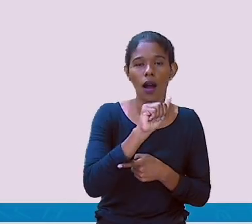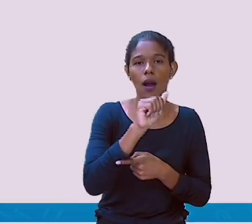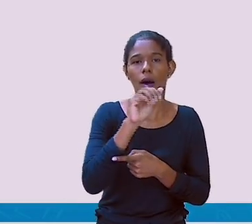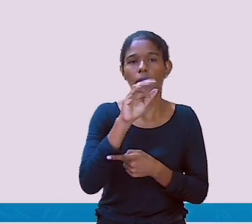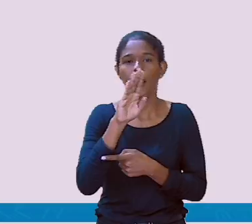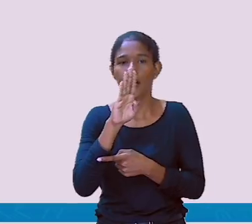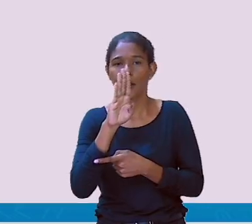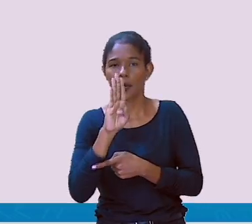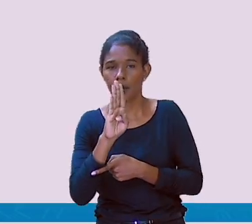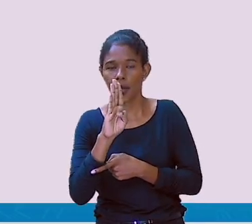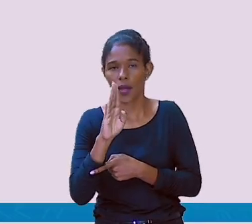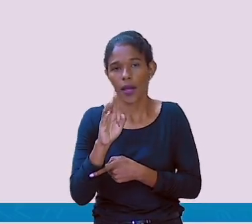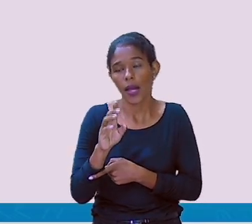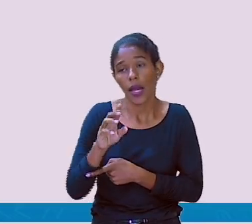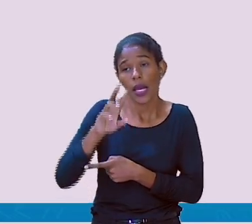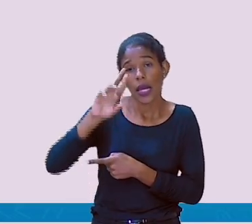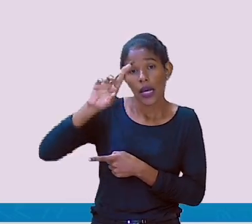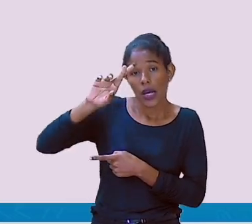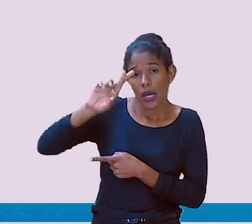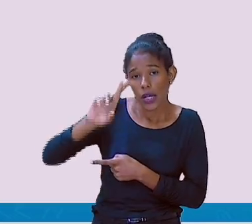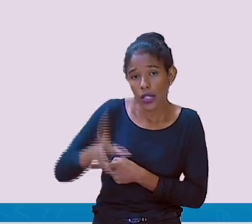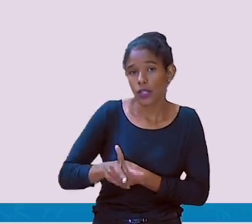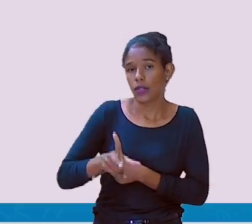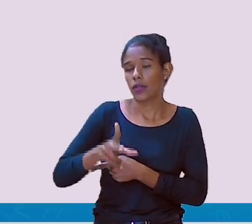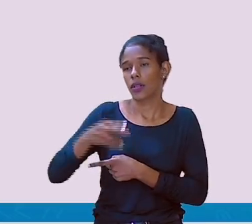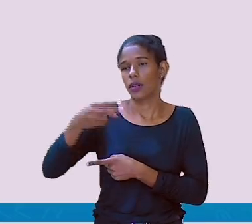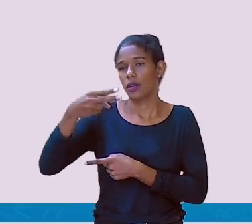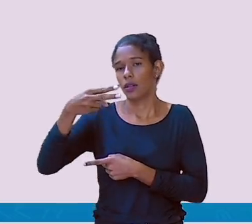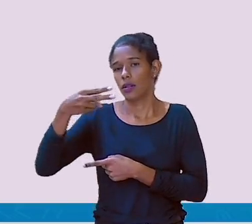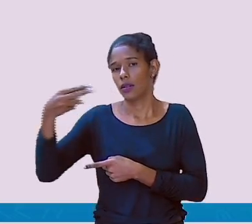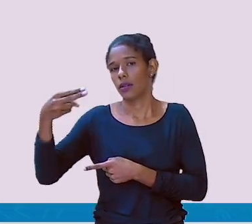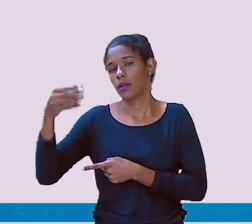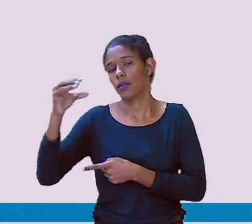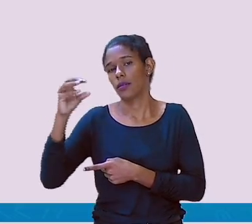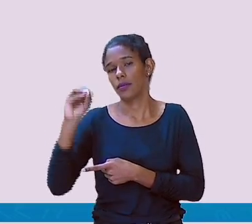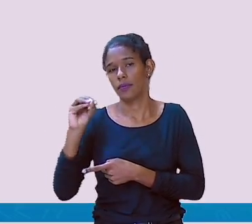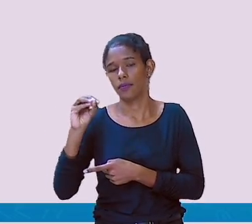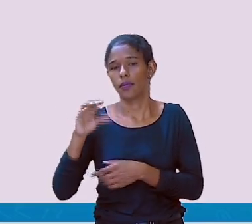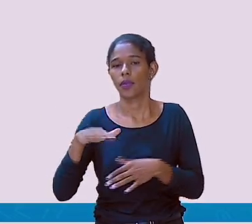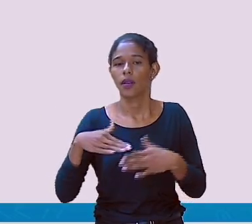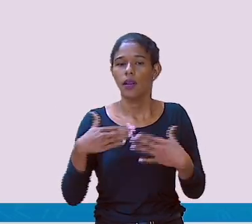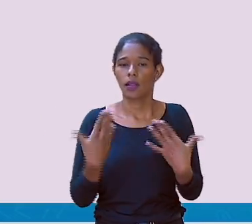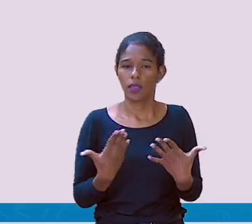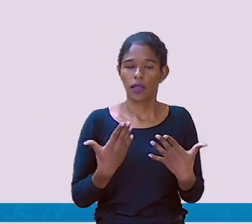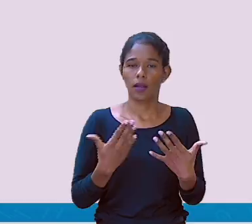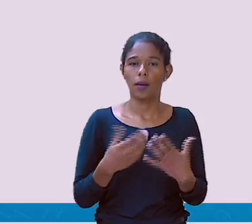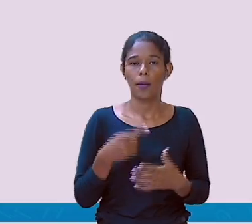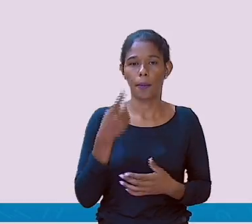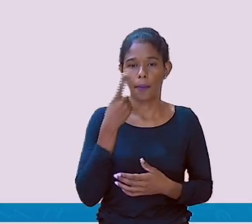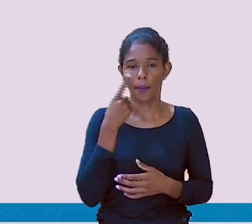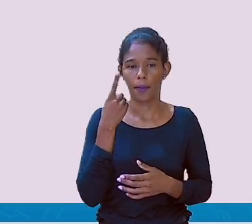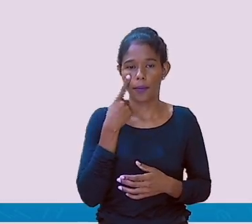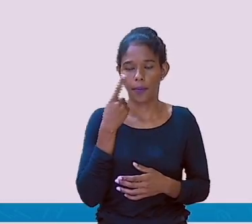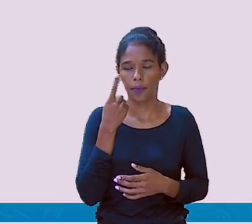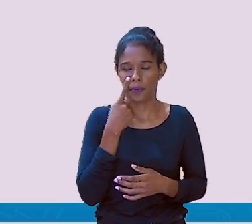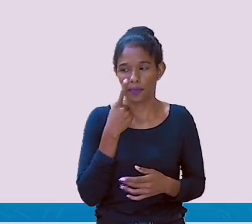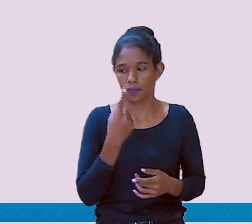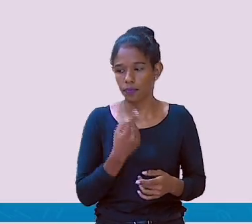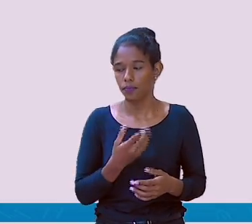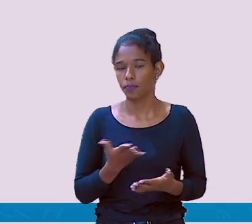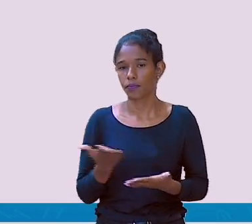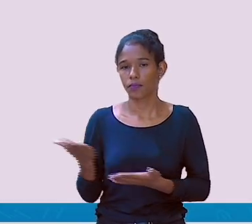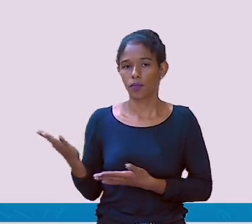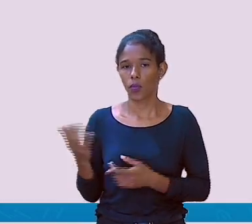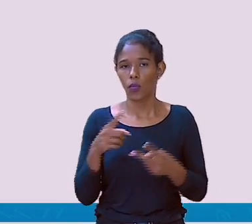Nessa ordem é que formam a proporção. Observe os dois segmentos abaixo. Eu tenho o